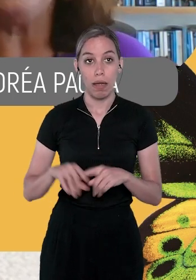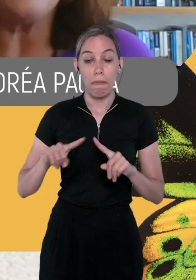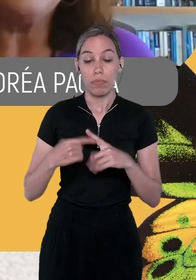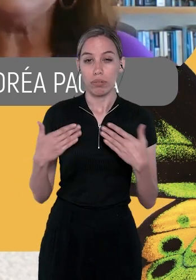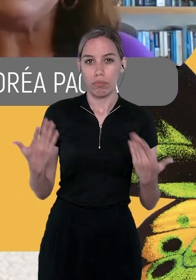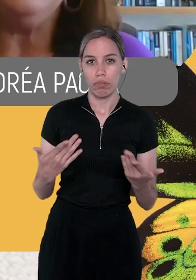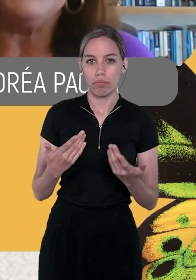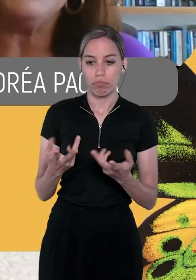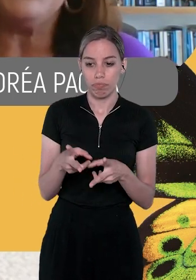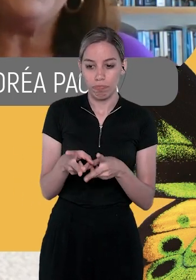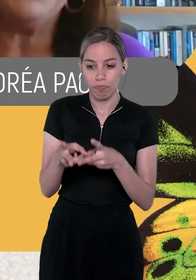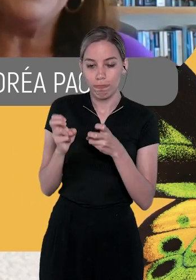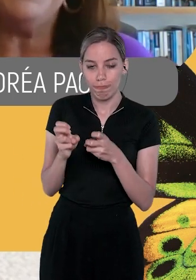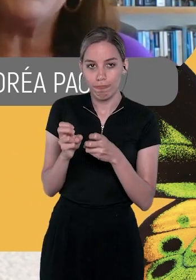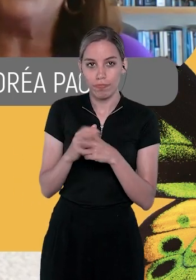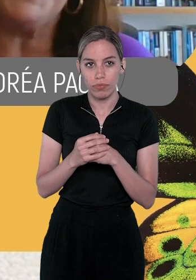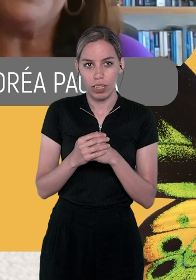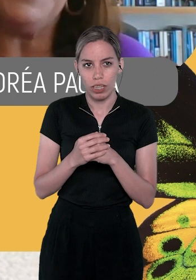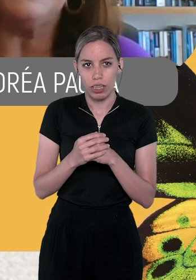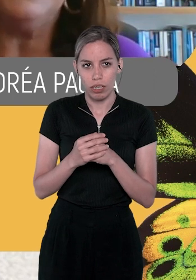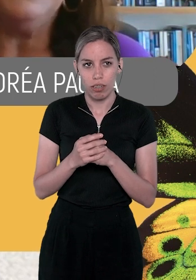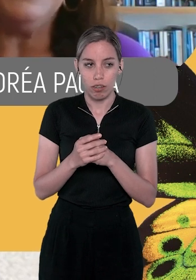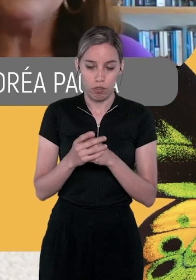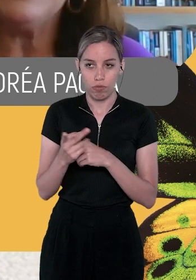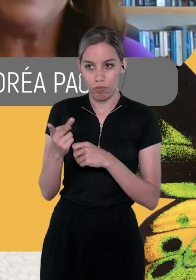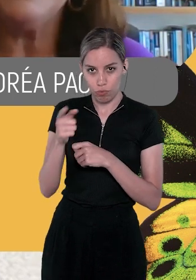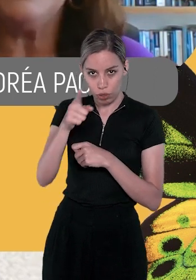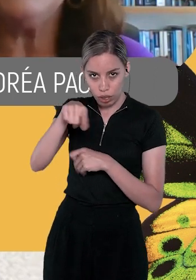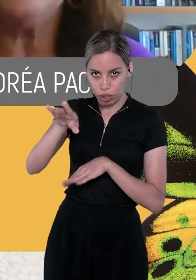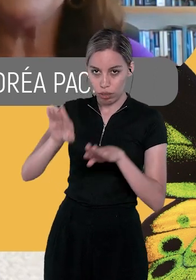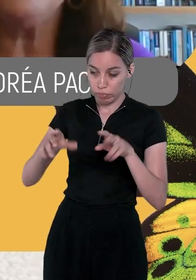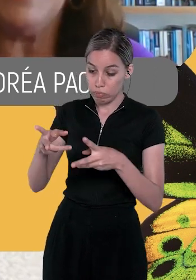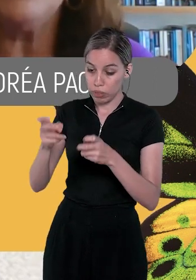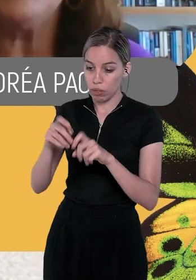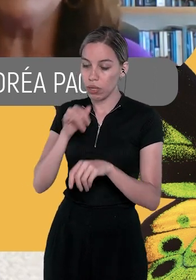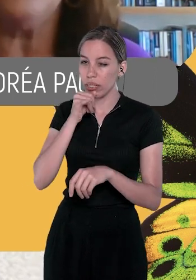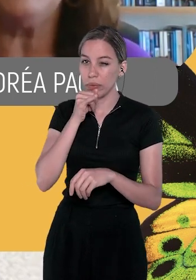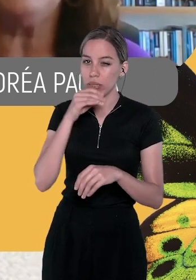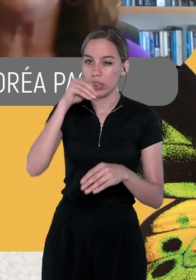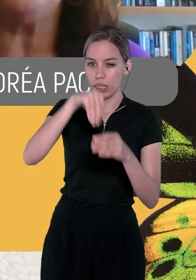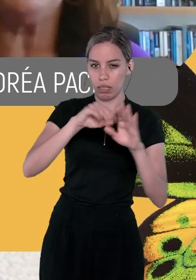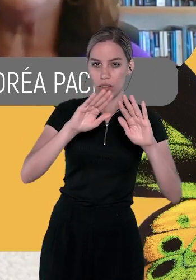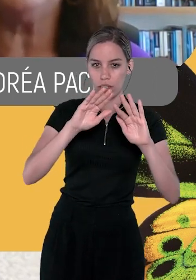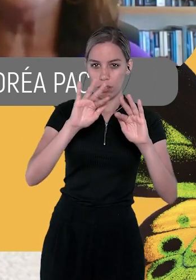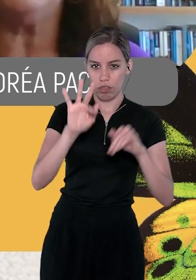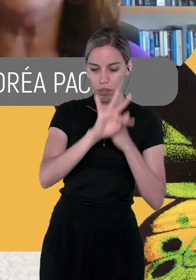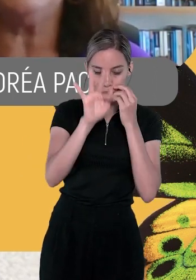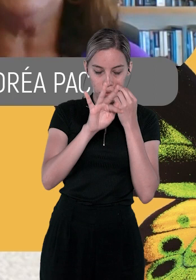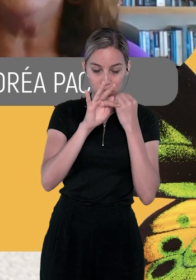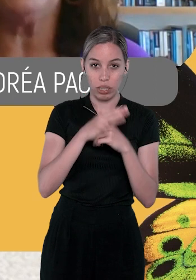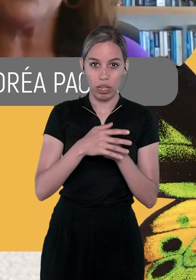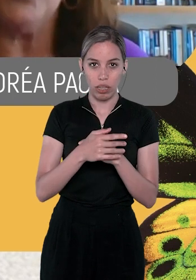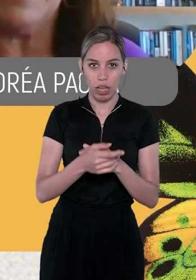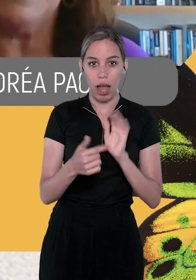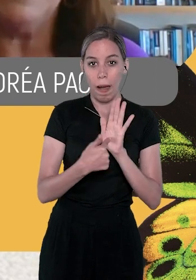percebe, e aí vocês devem perceber isso com frequência, garotada na faculdade que na hora de apresentar um